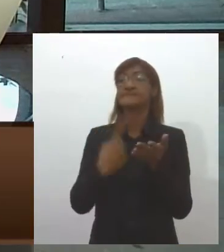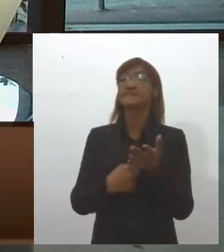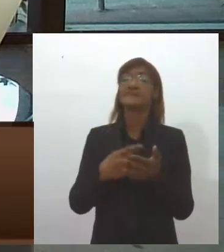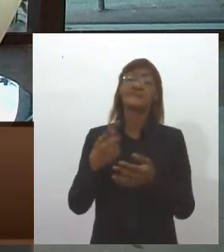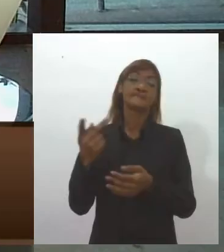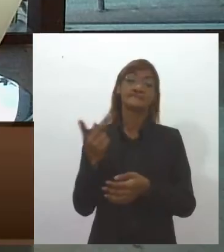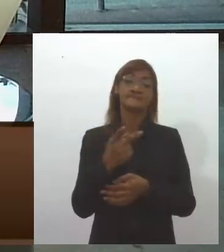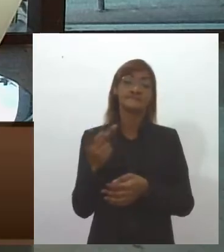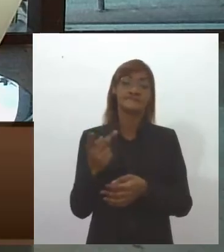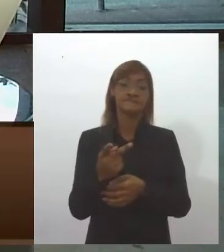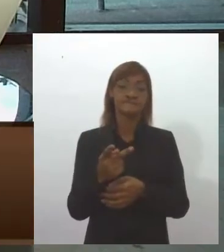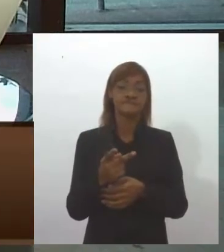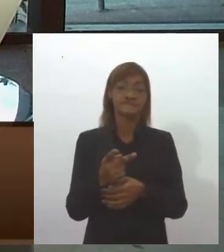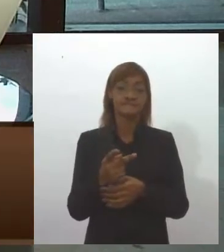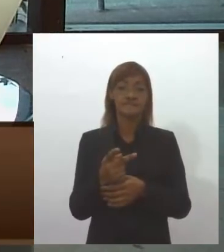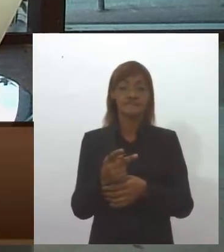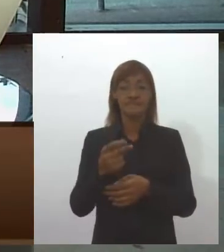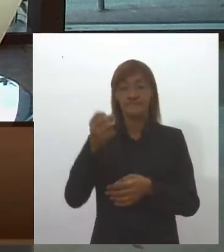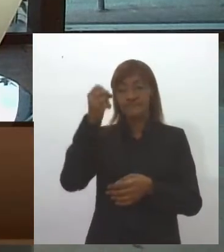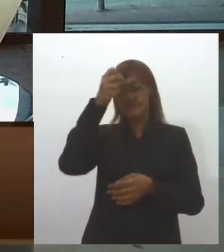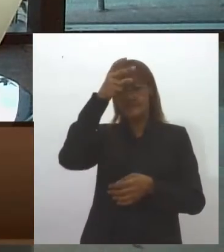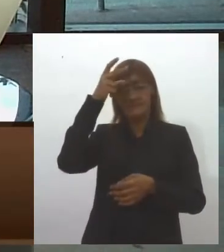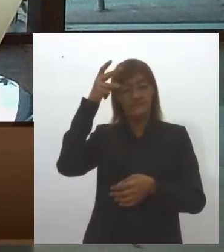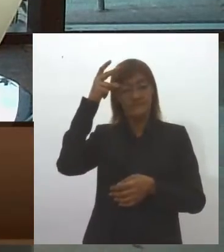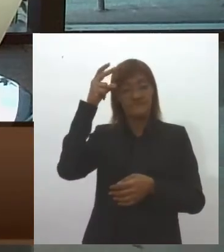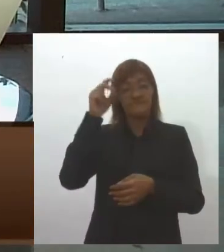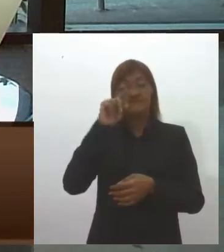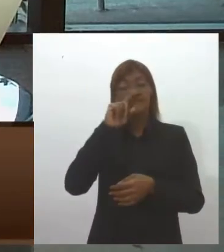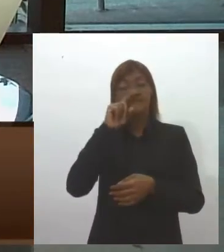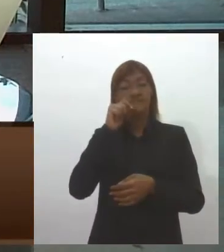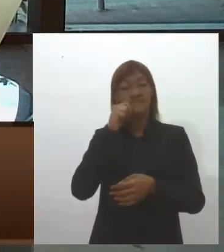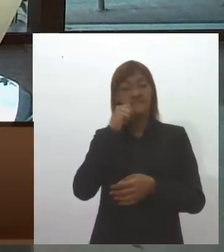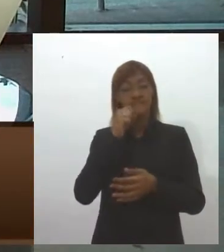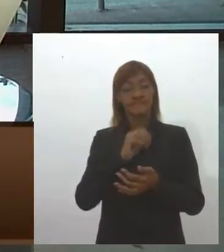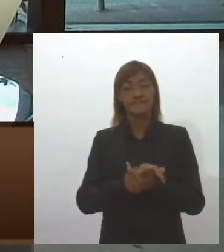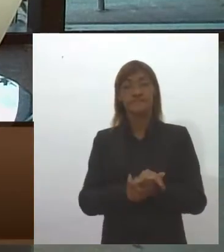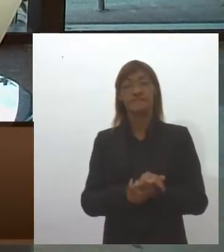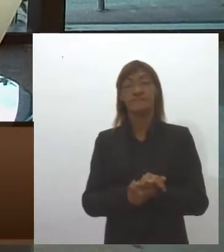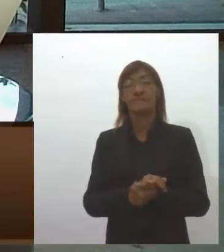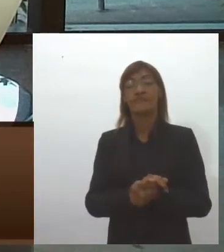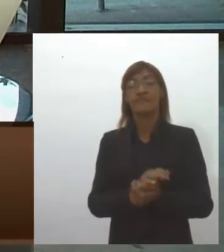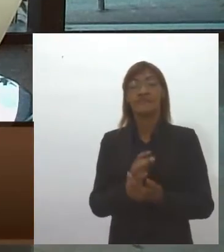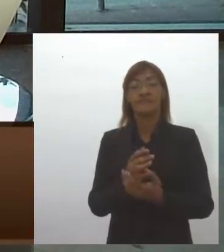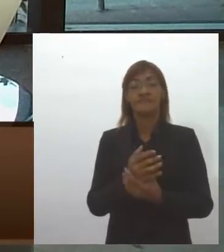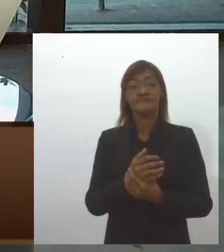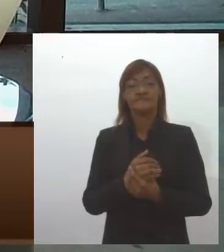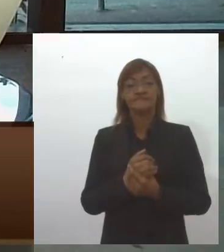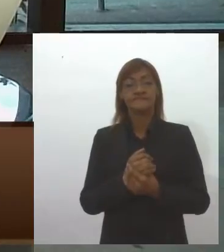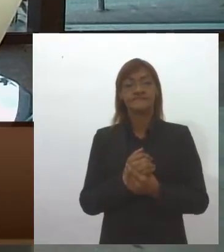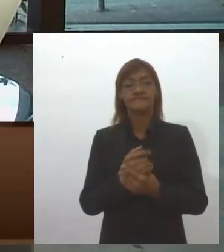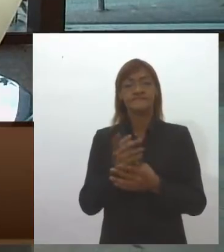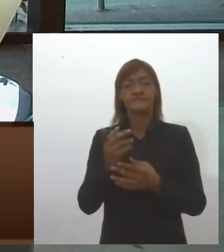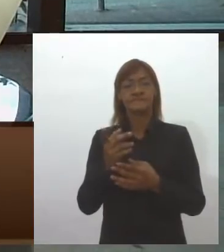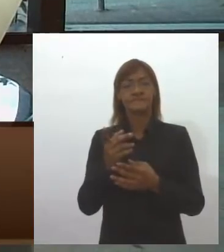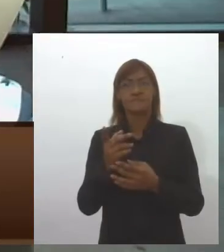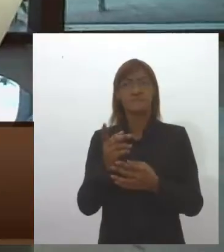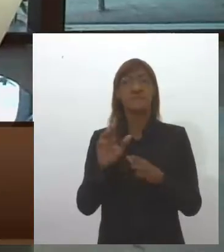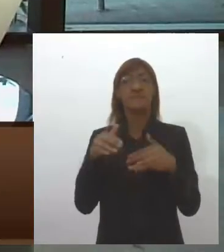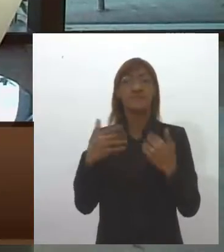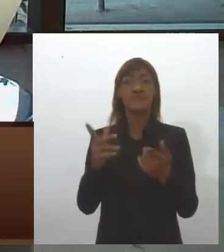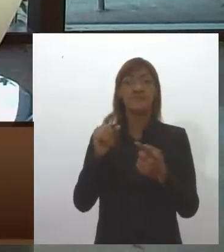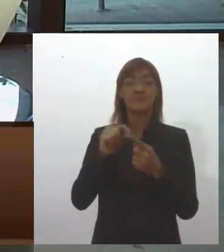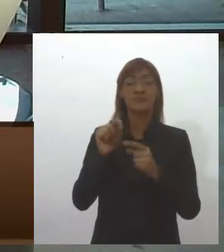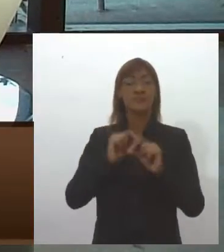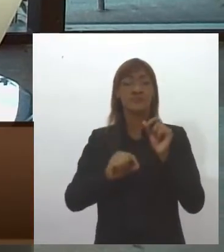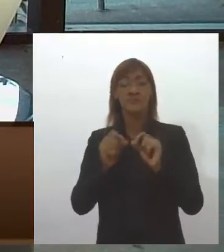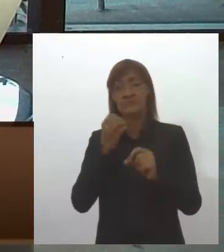aí com a Prefeitura de Aracaju e qual é a expectativa dos senhores em relação a ela, em termos de resultados.